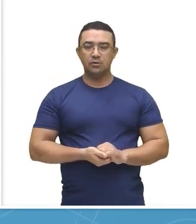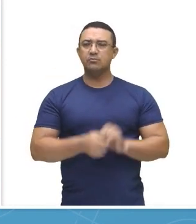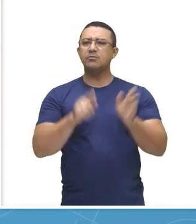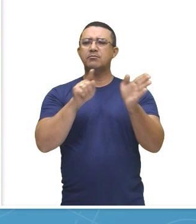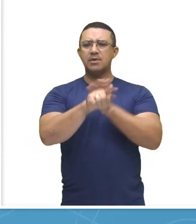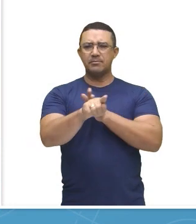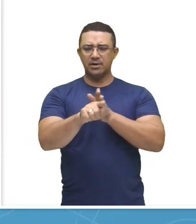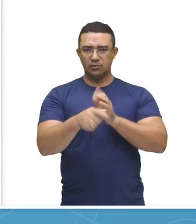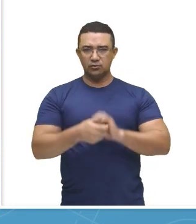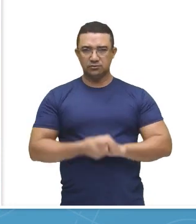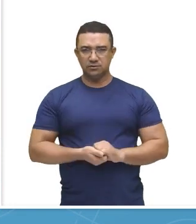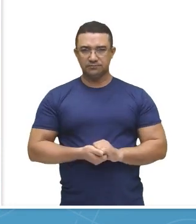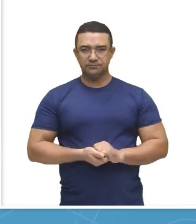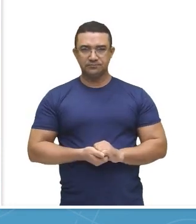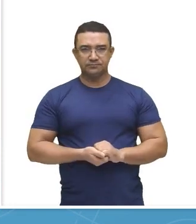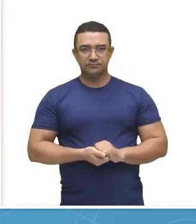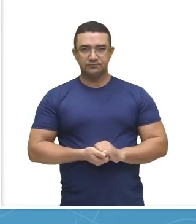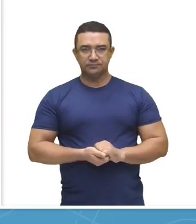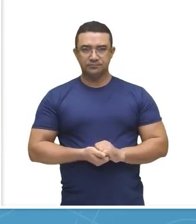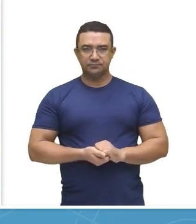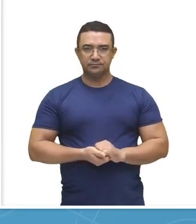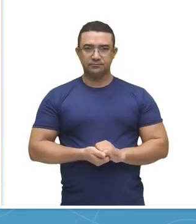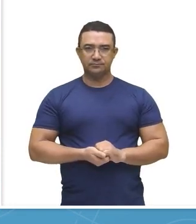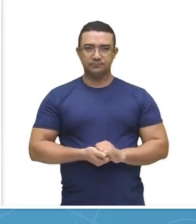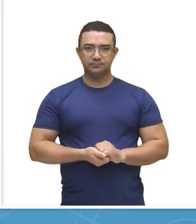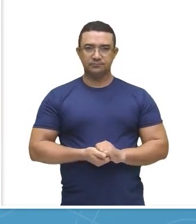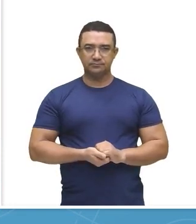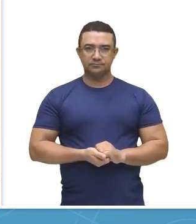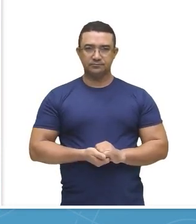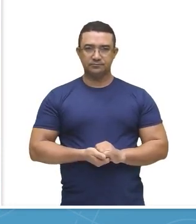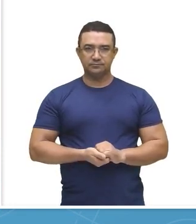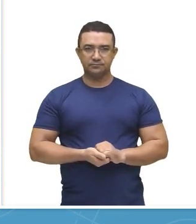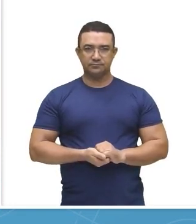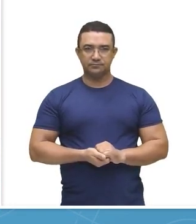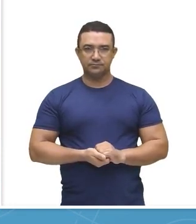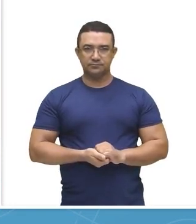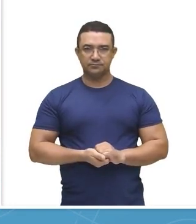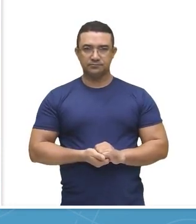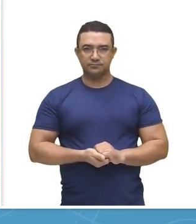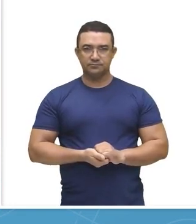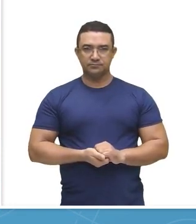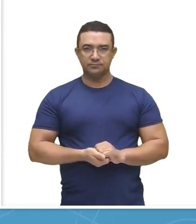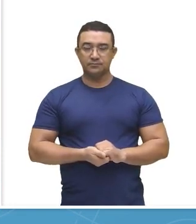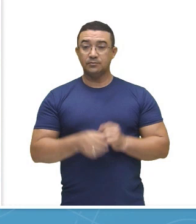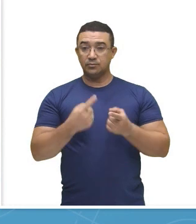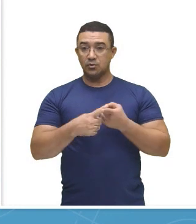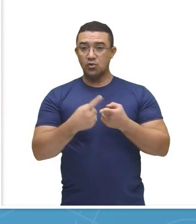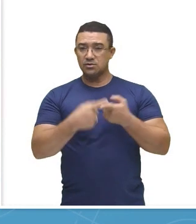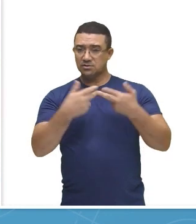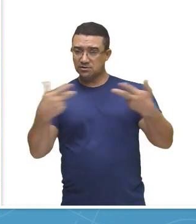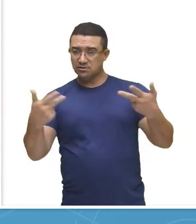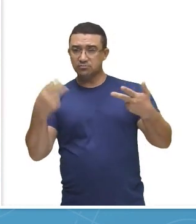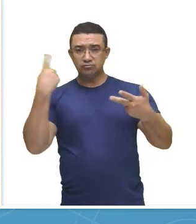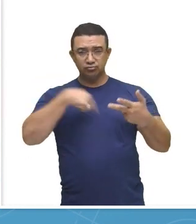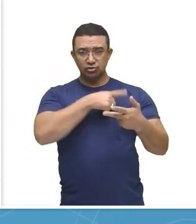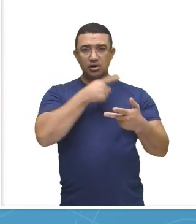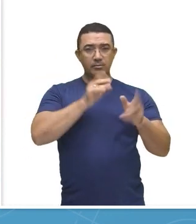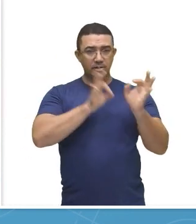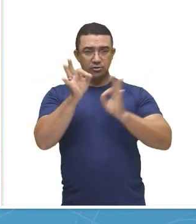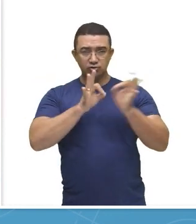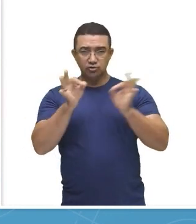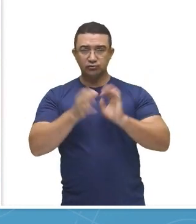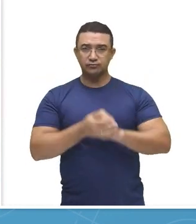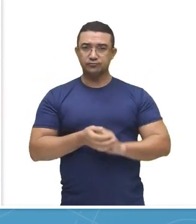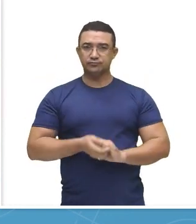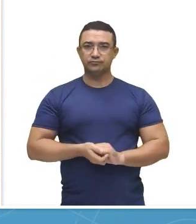essa questão do futuro, gente, com o que é próximo, com o que a gente já planejou. Eu tenho uma pergunta aqui. What are you